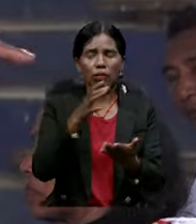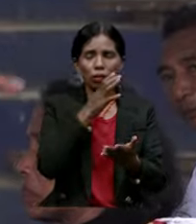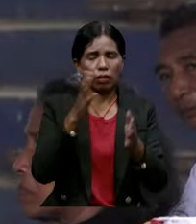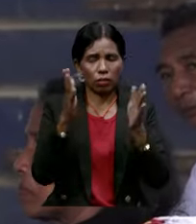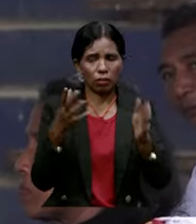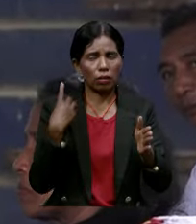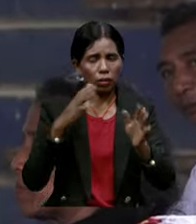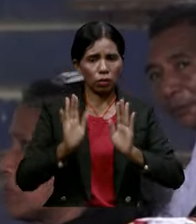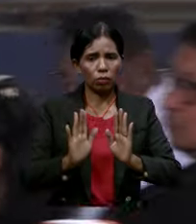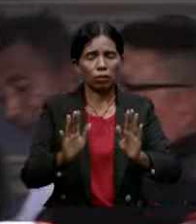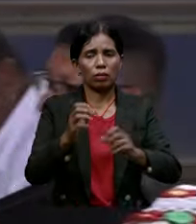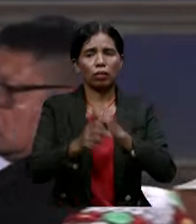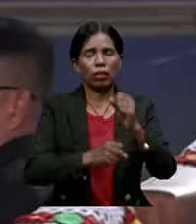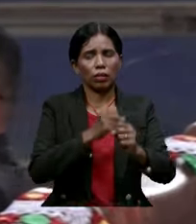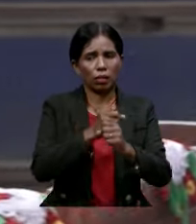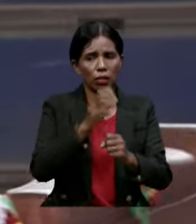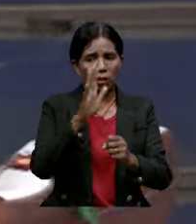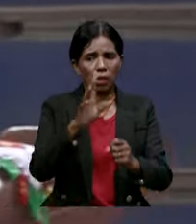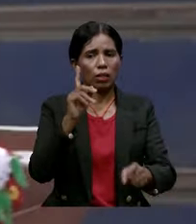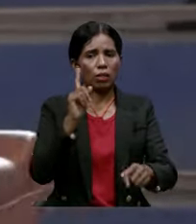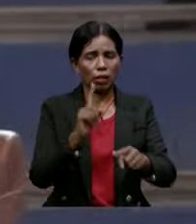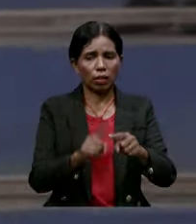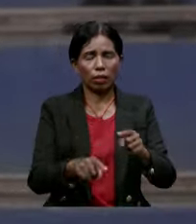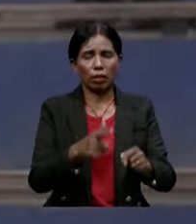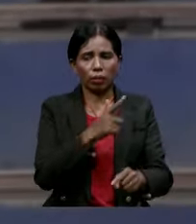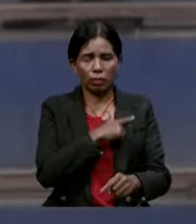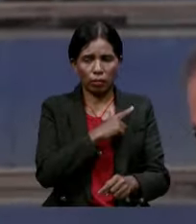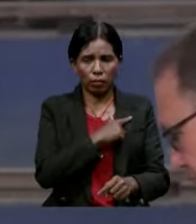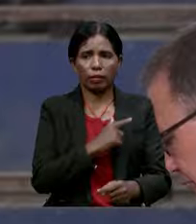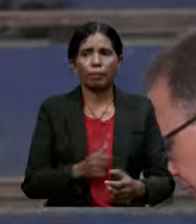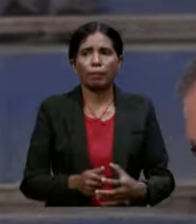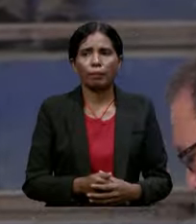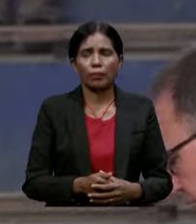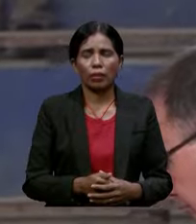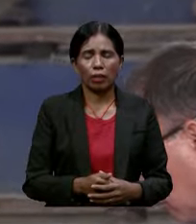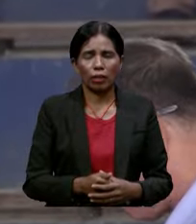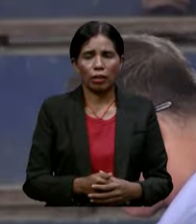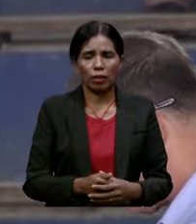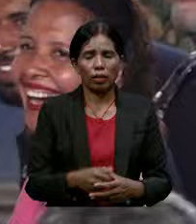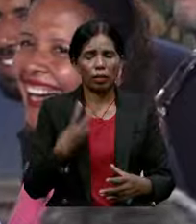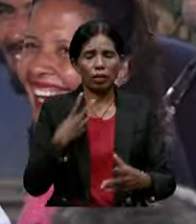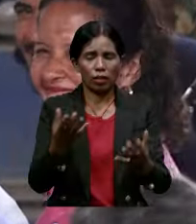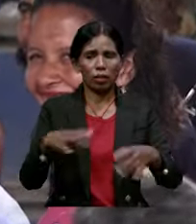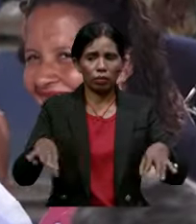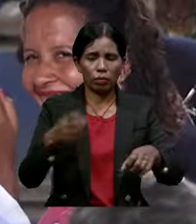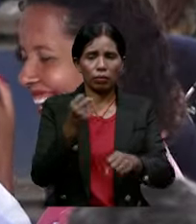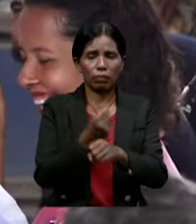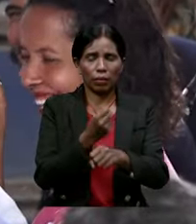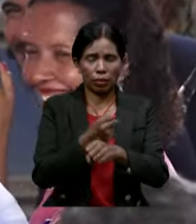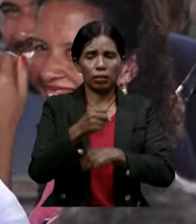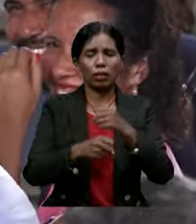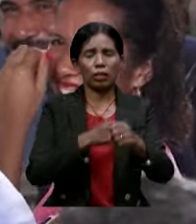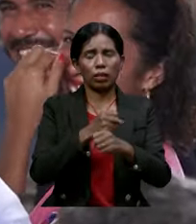o tina lima, né? La belle parten du du malutine limane how in